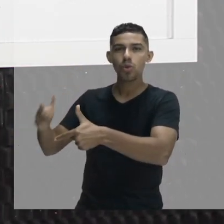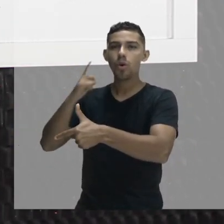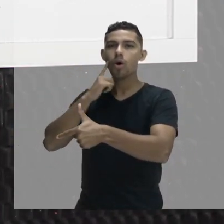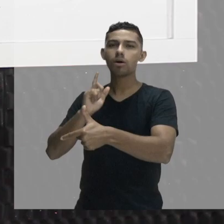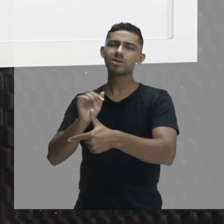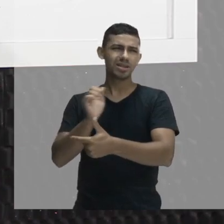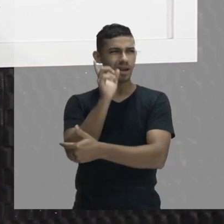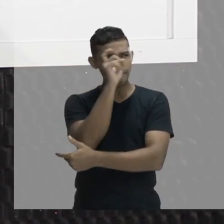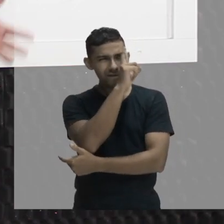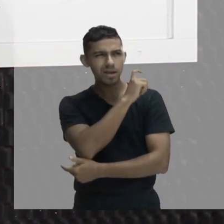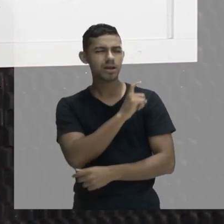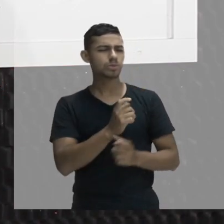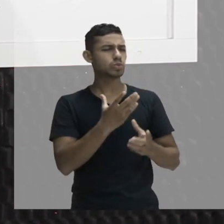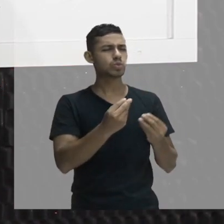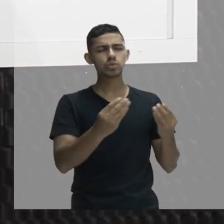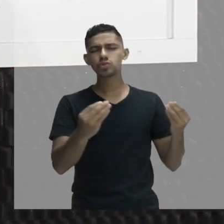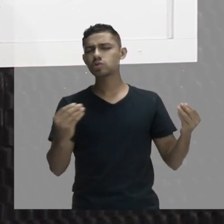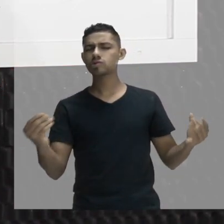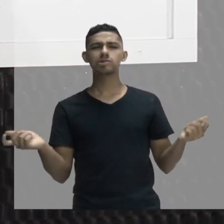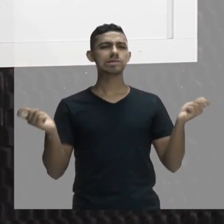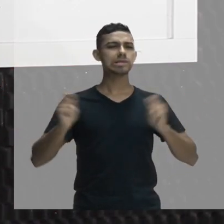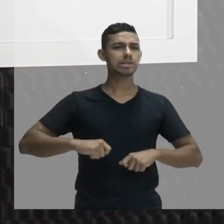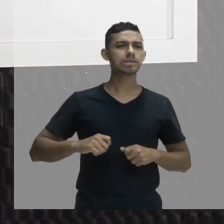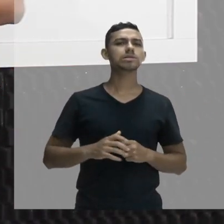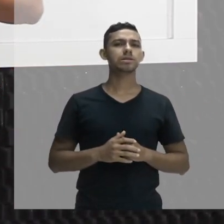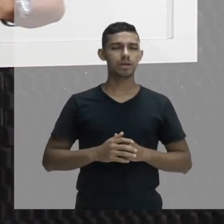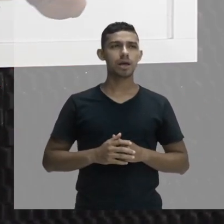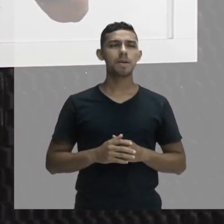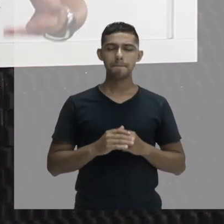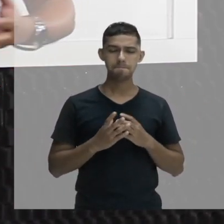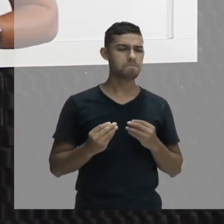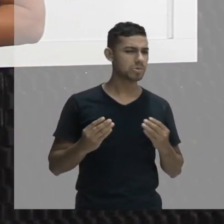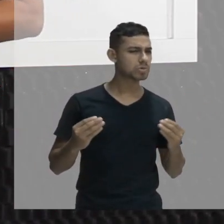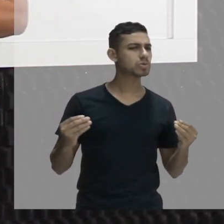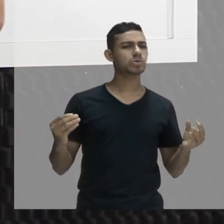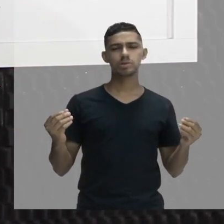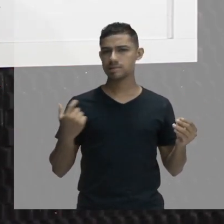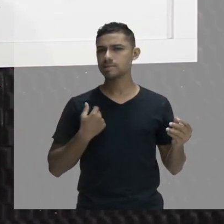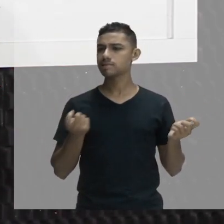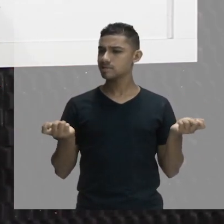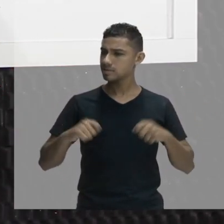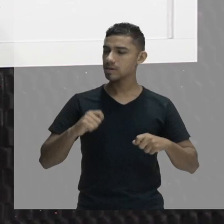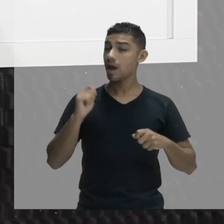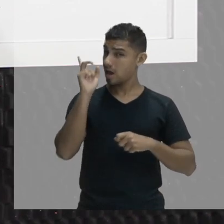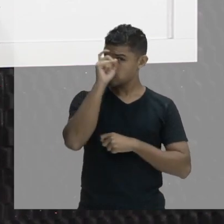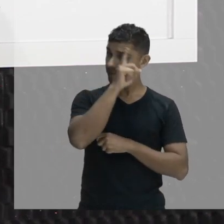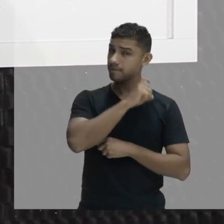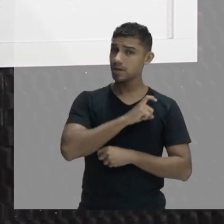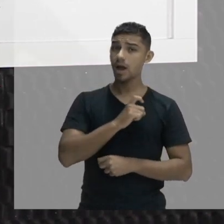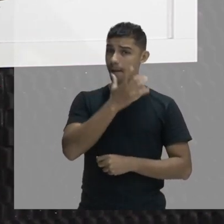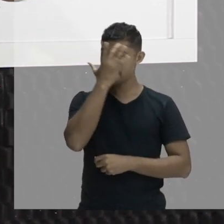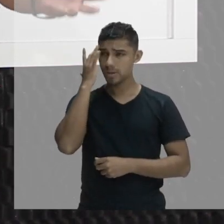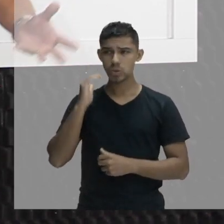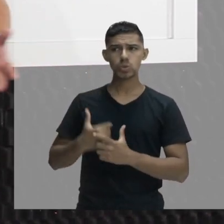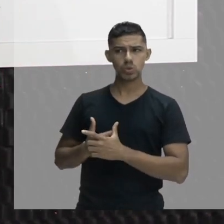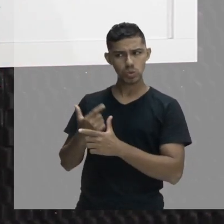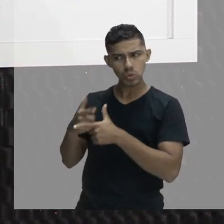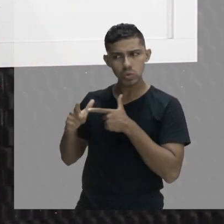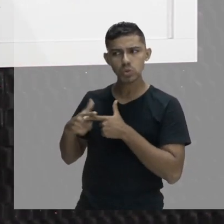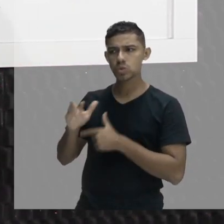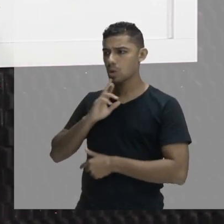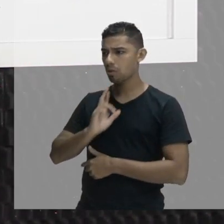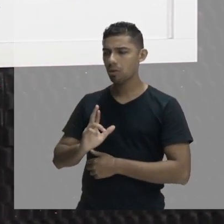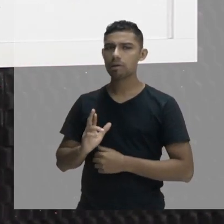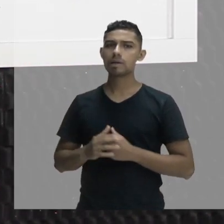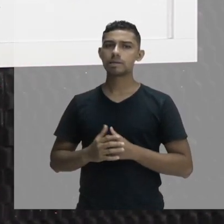ganhar. Por quê? Porque são muitas possibilidades, né? Muitas e muitas possibilidades. Por isso é que é difícil. Se faz jogo, né, com isso,